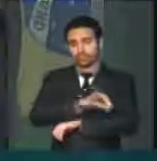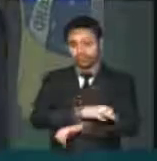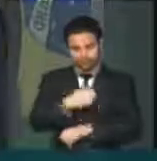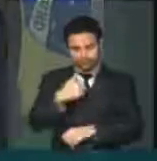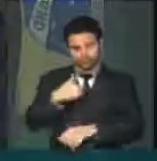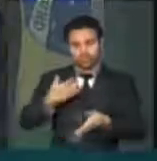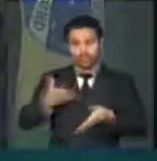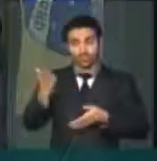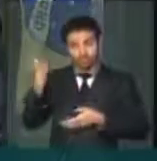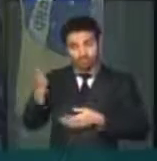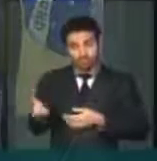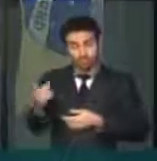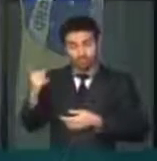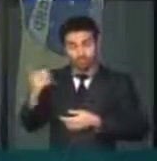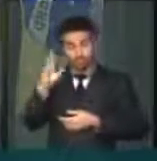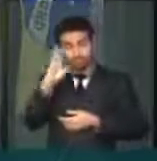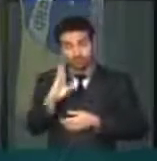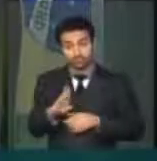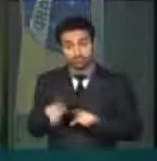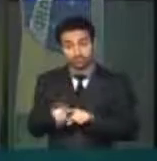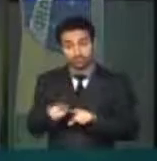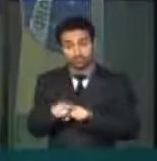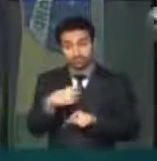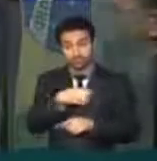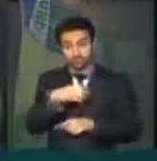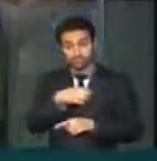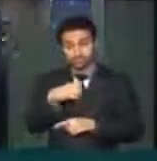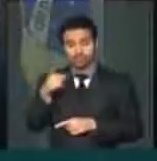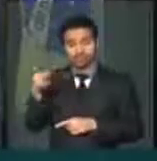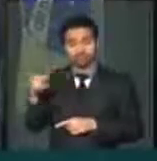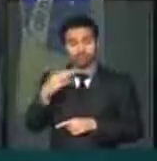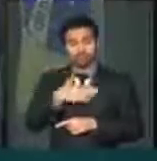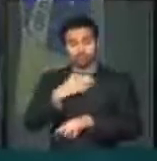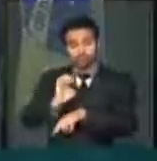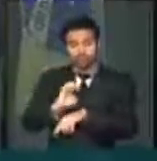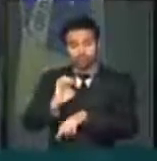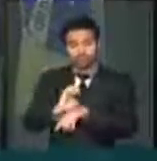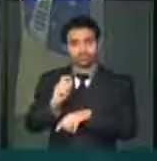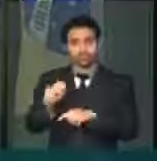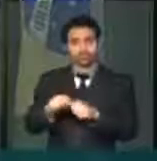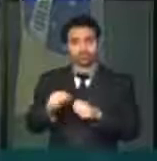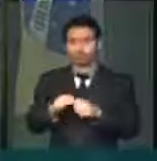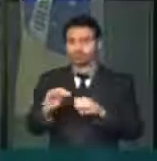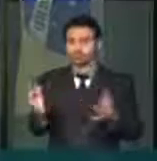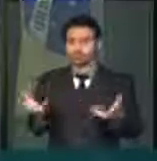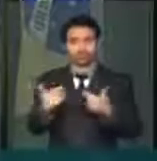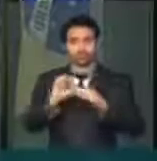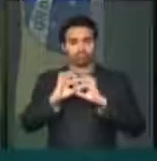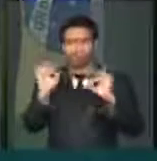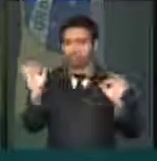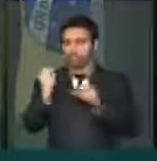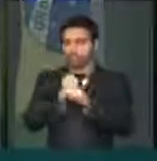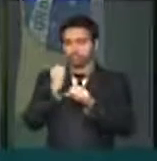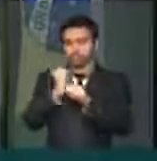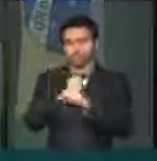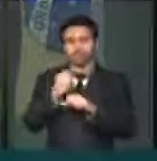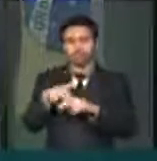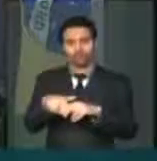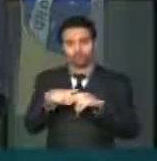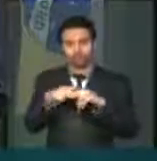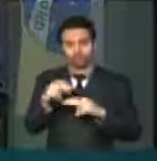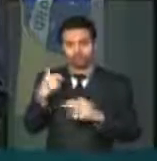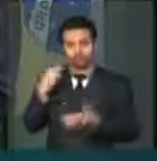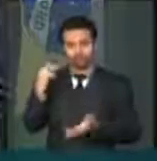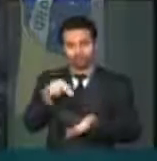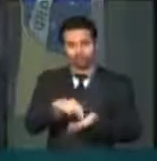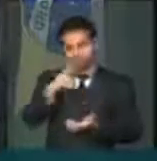baiano, já que no meu estado esse grande arquiteto realizou grandes obras, estou aqui fazendo um registro